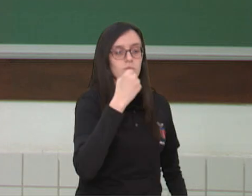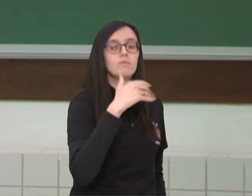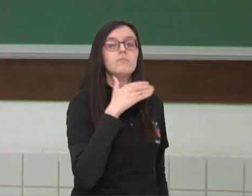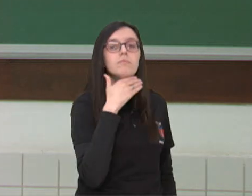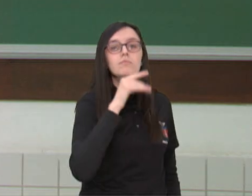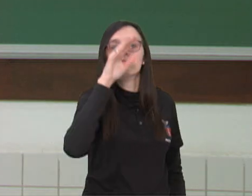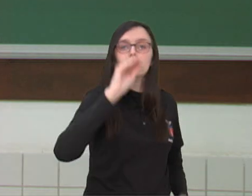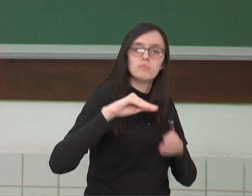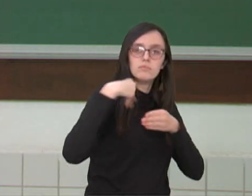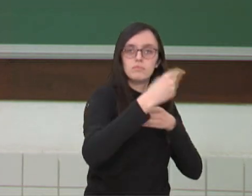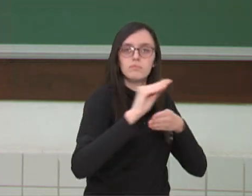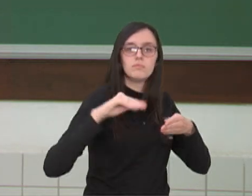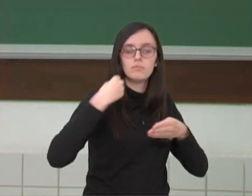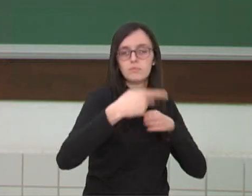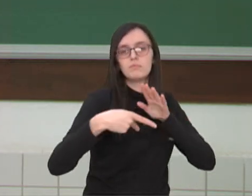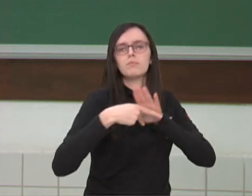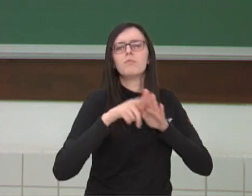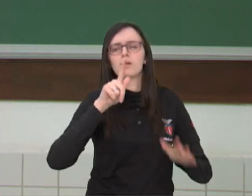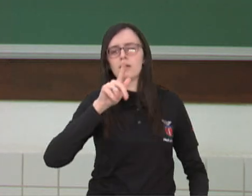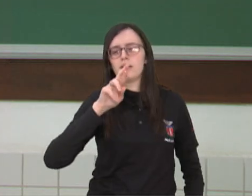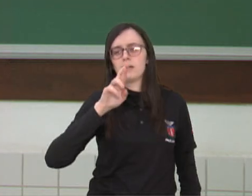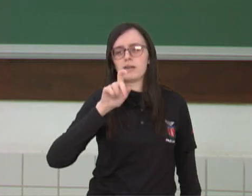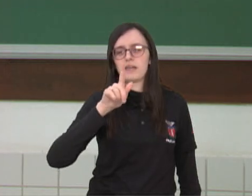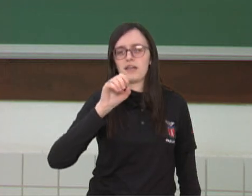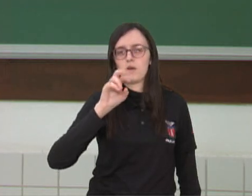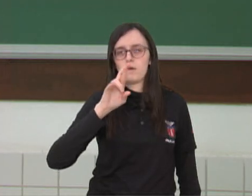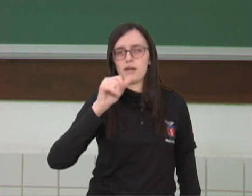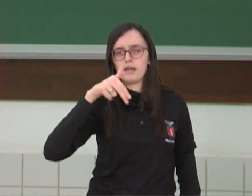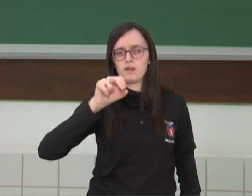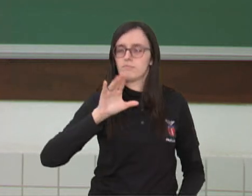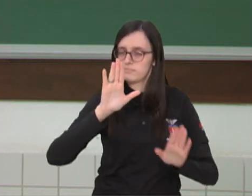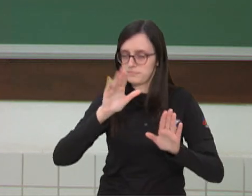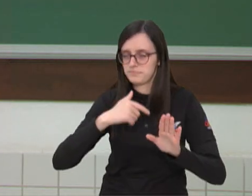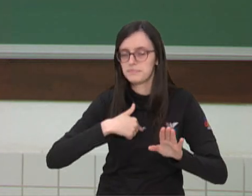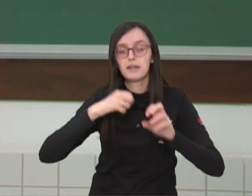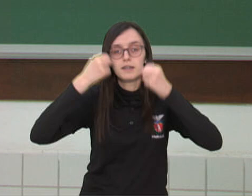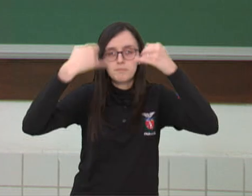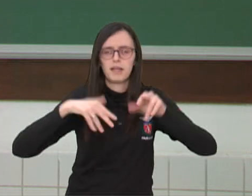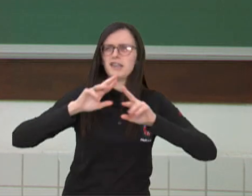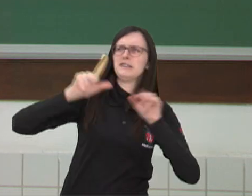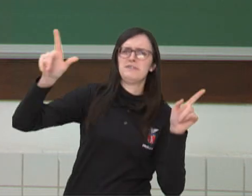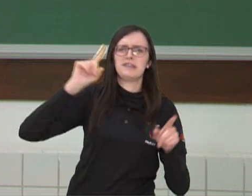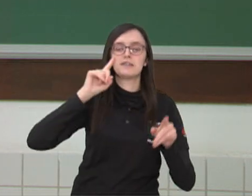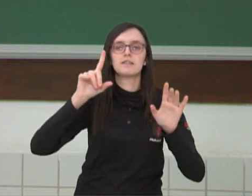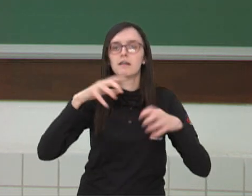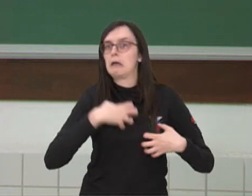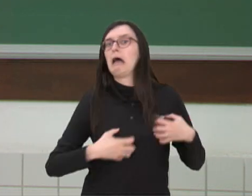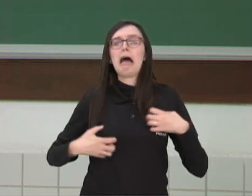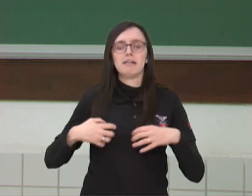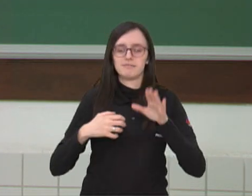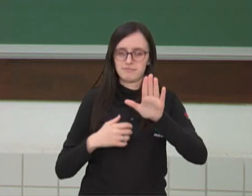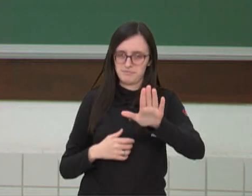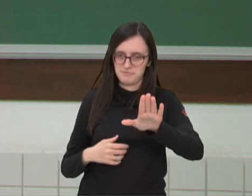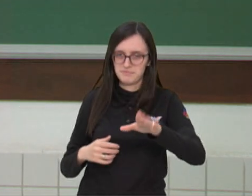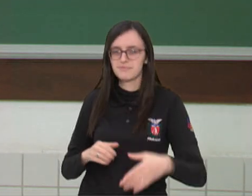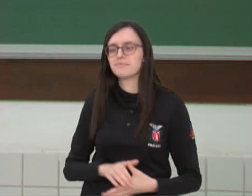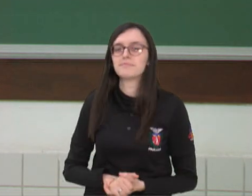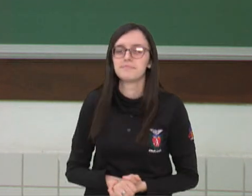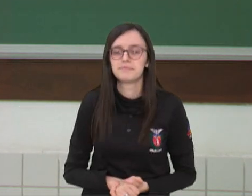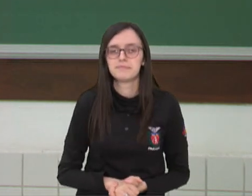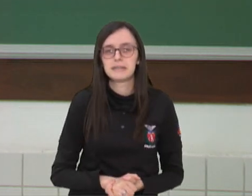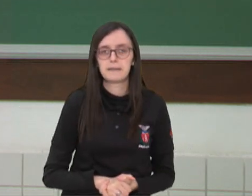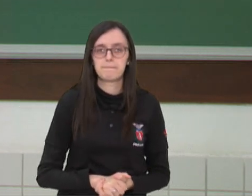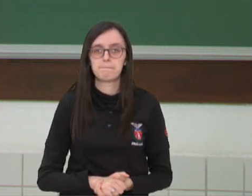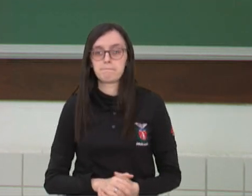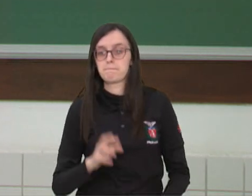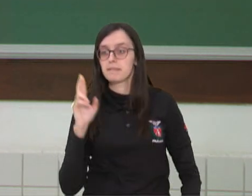calendário gregoriano. Espera aí, deixa eu explicar essa pequena confusão para você. Não fique aflito. Vamos lá.